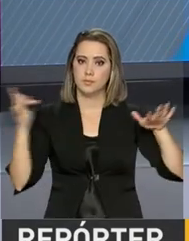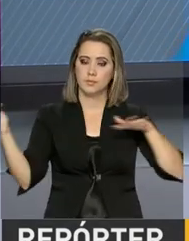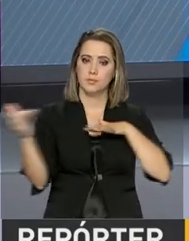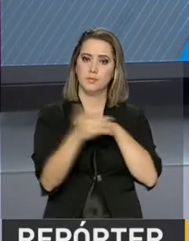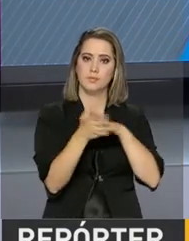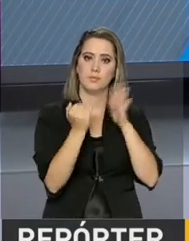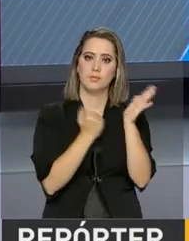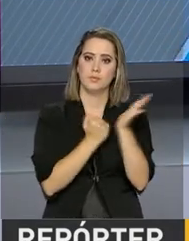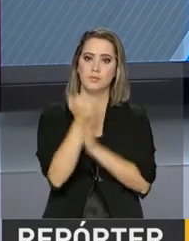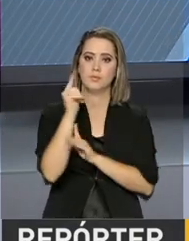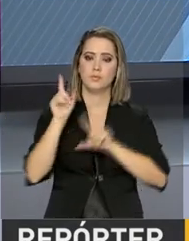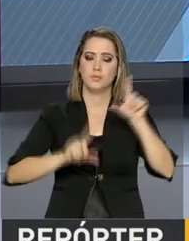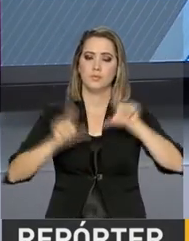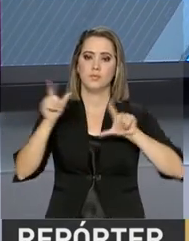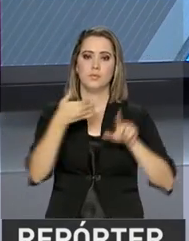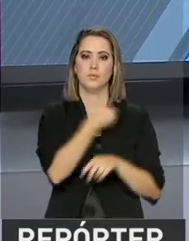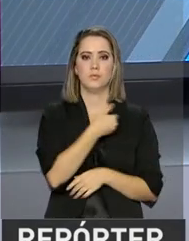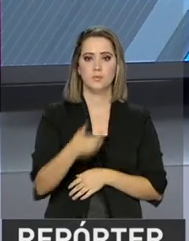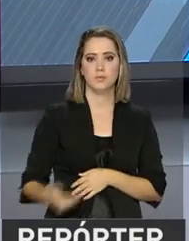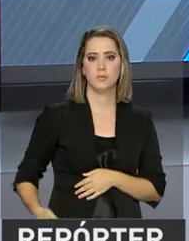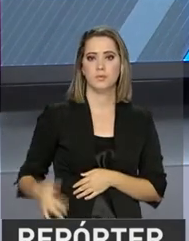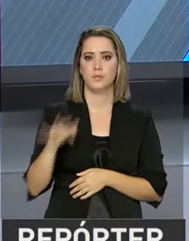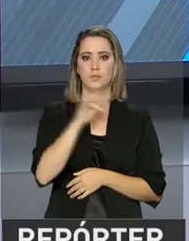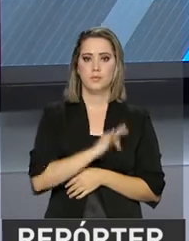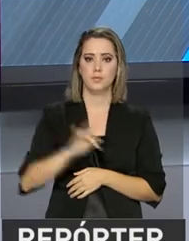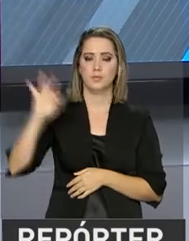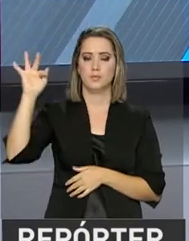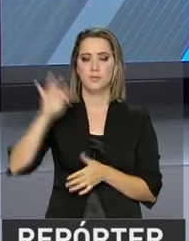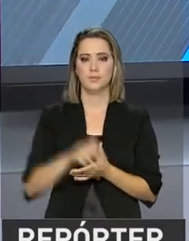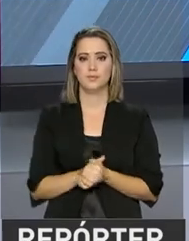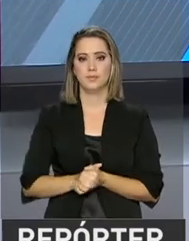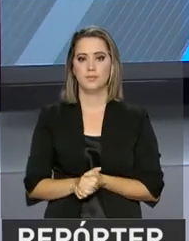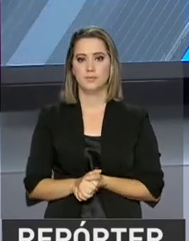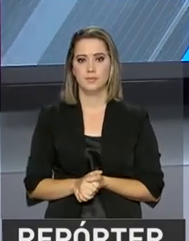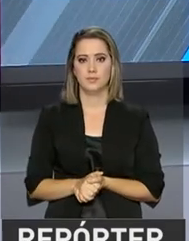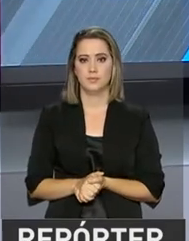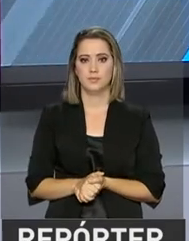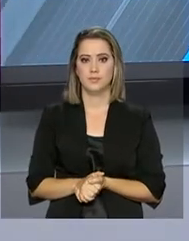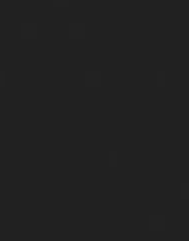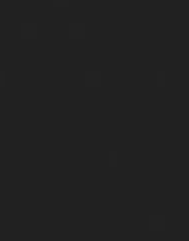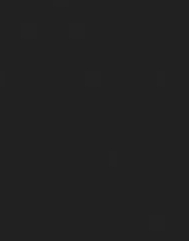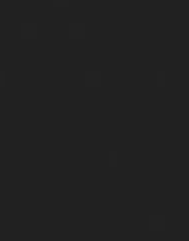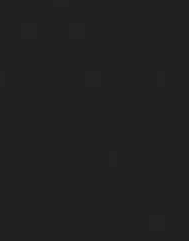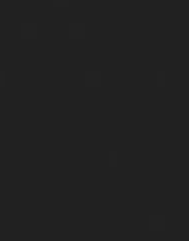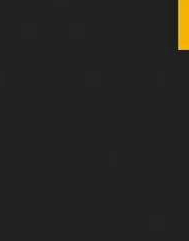nossas redes sociais. Continue com a gente aqui na NBR, a TV do Governo Federal.